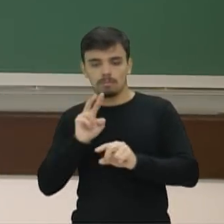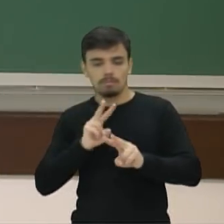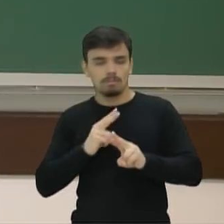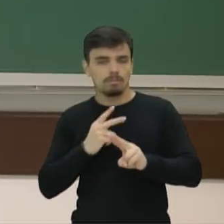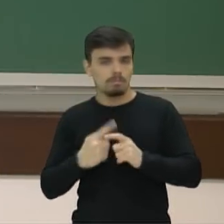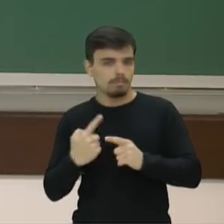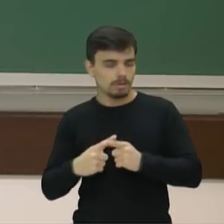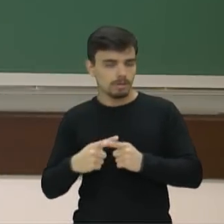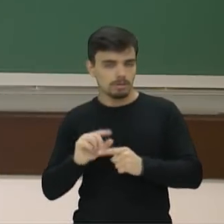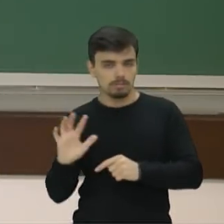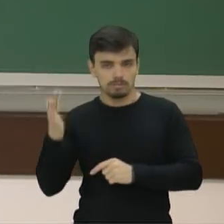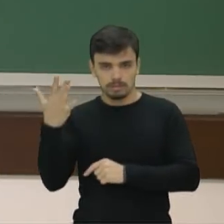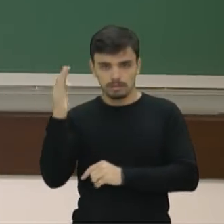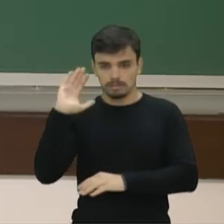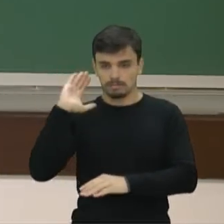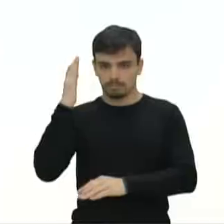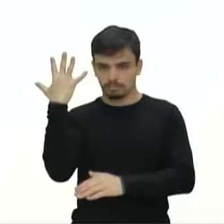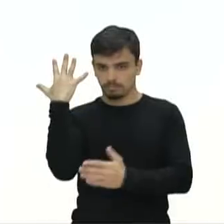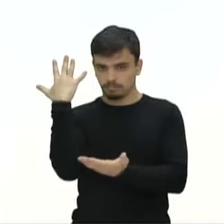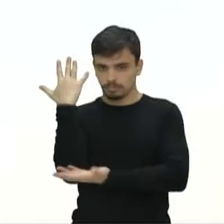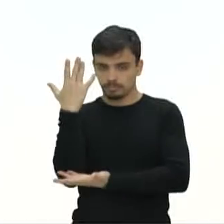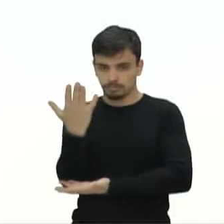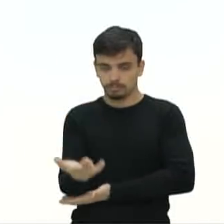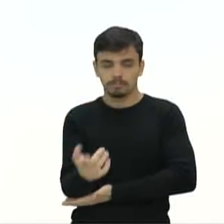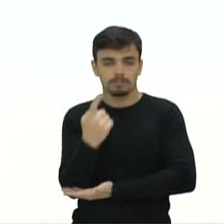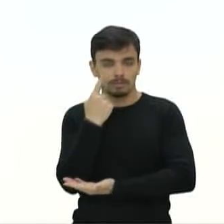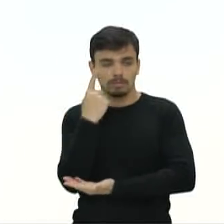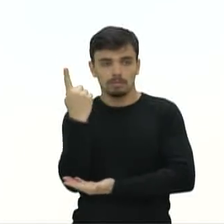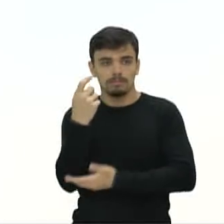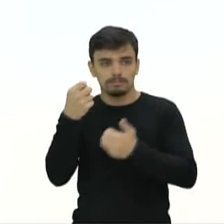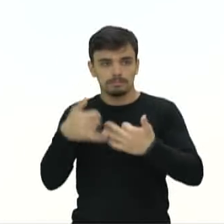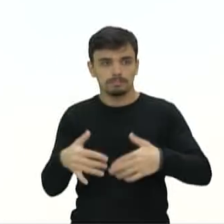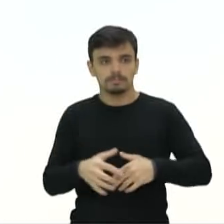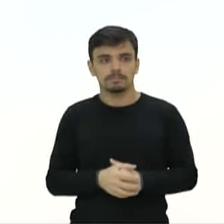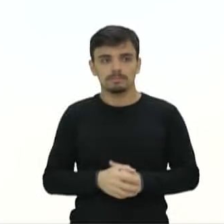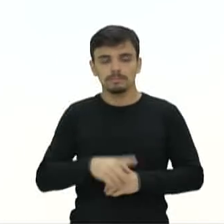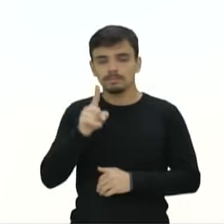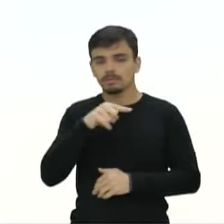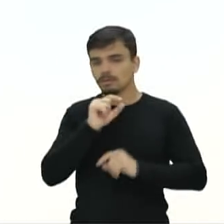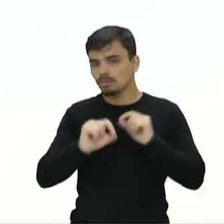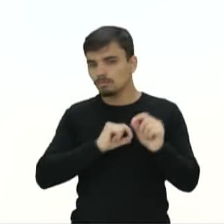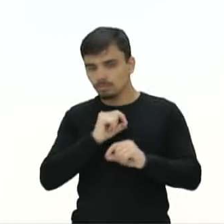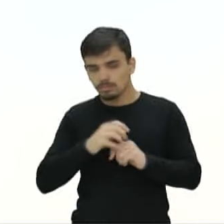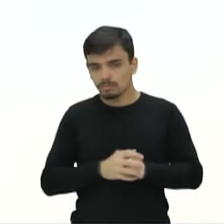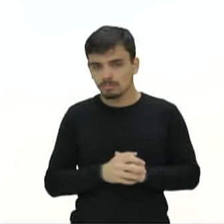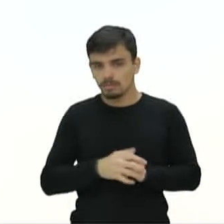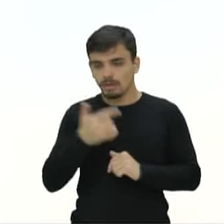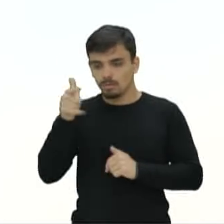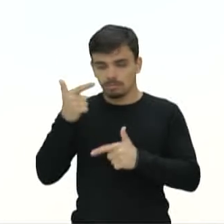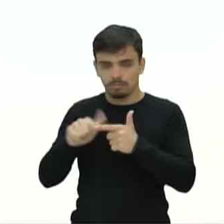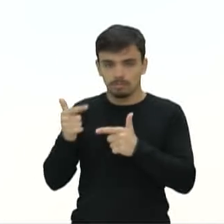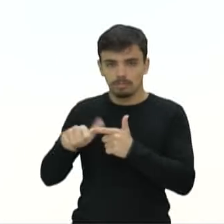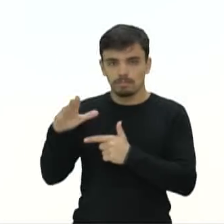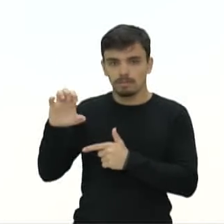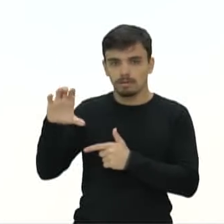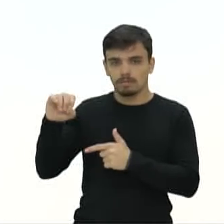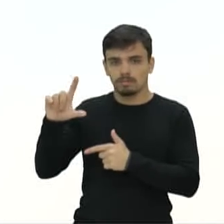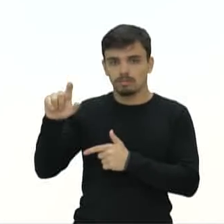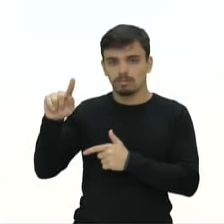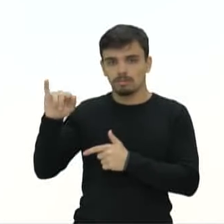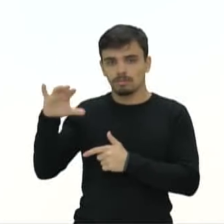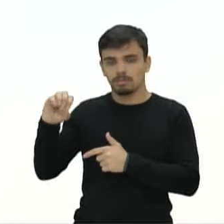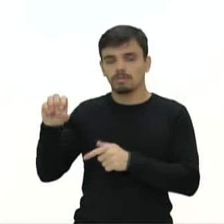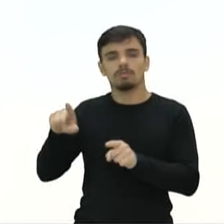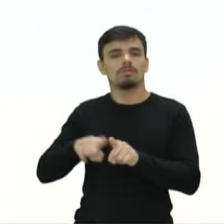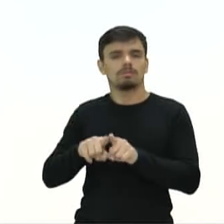ocorre o desmatamento. Lá na tela, ó, o desmatamento é um dos é outro dos problemas ecológicos de